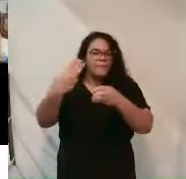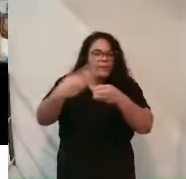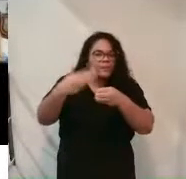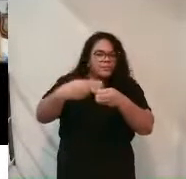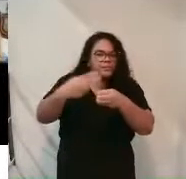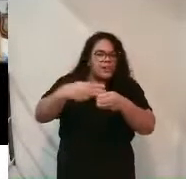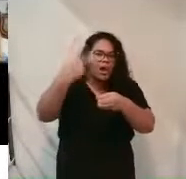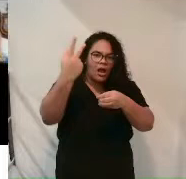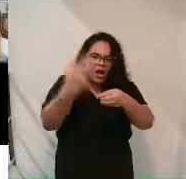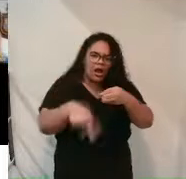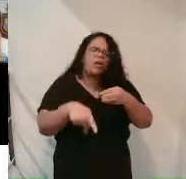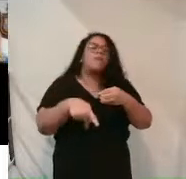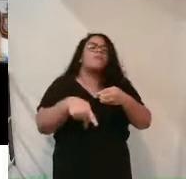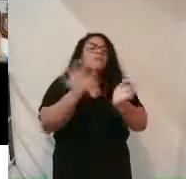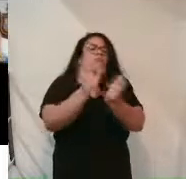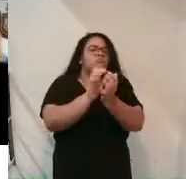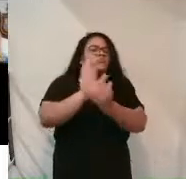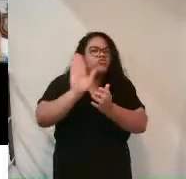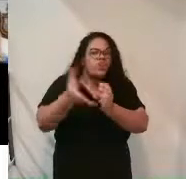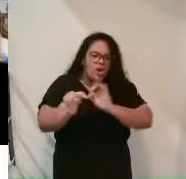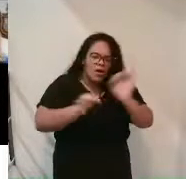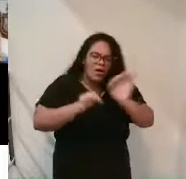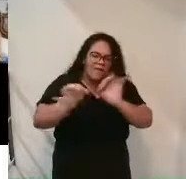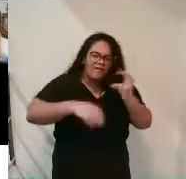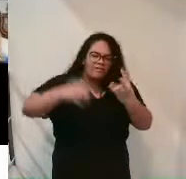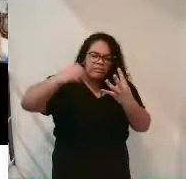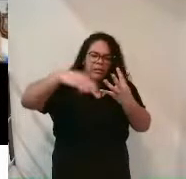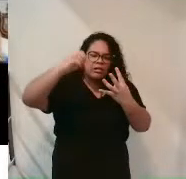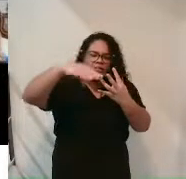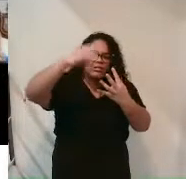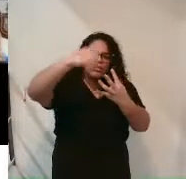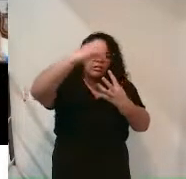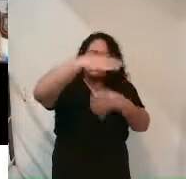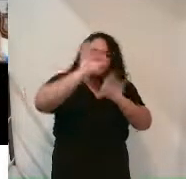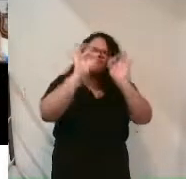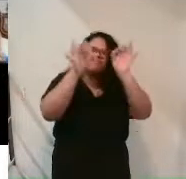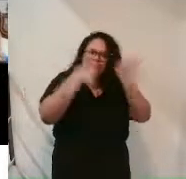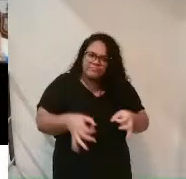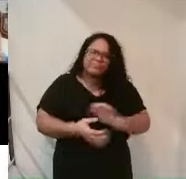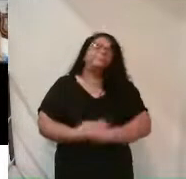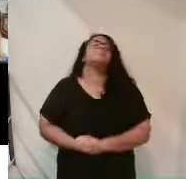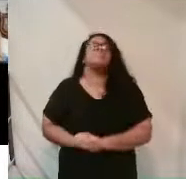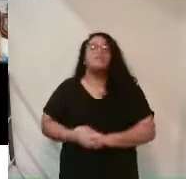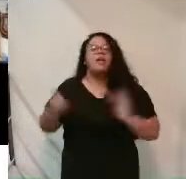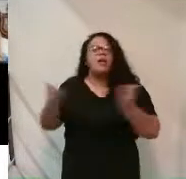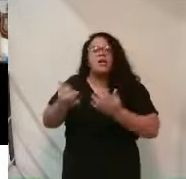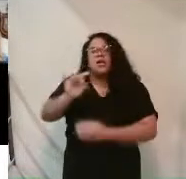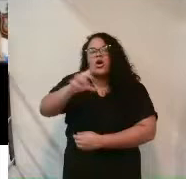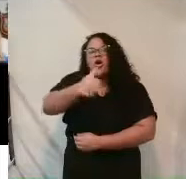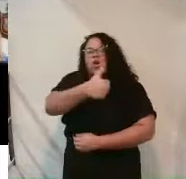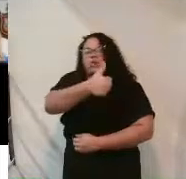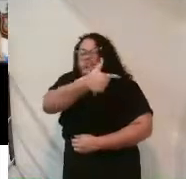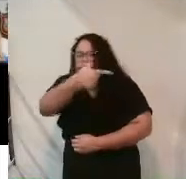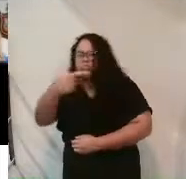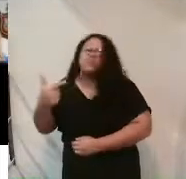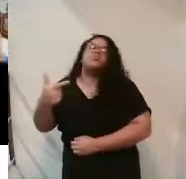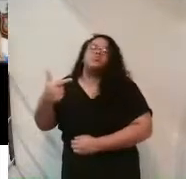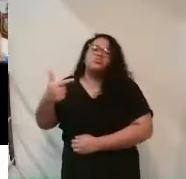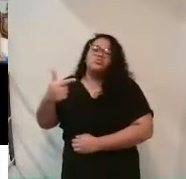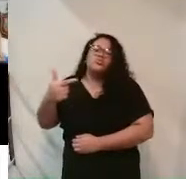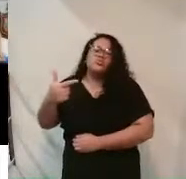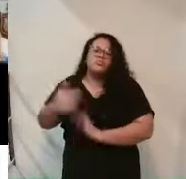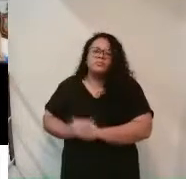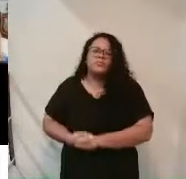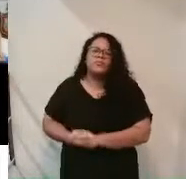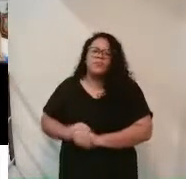destinando de forma inadequada. Dentre esses 12, 11 celebraram acordo na perseguição penal. Apenas um não assinou o acordo